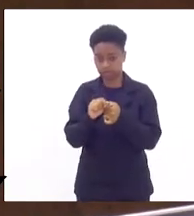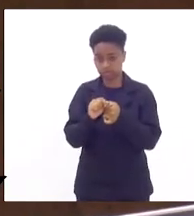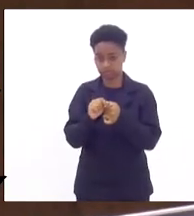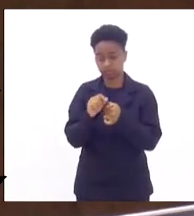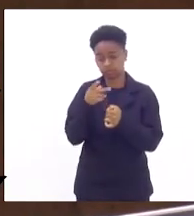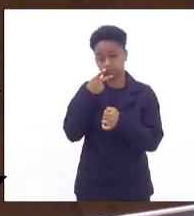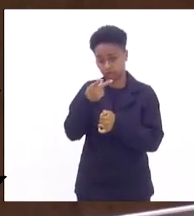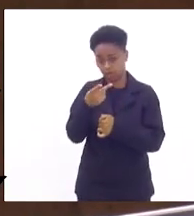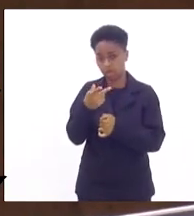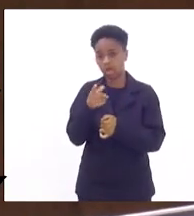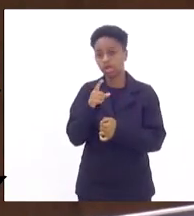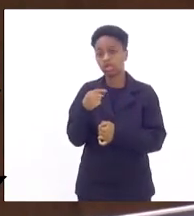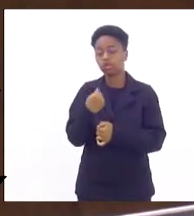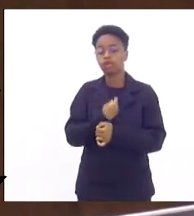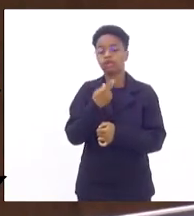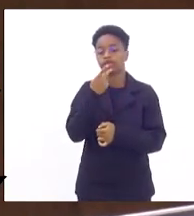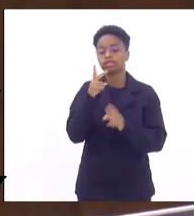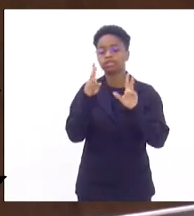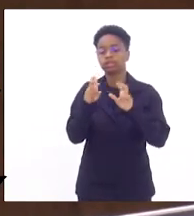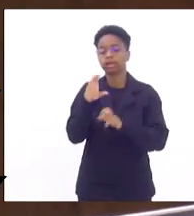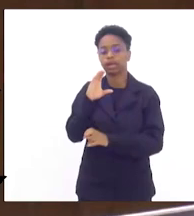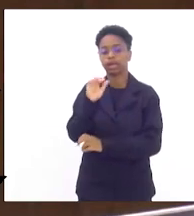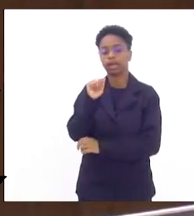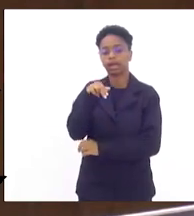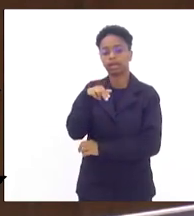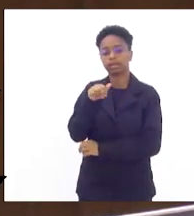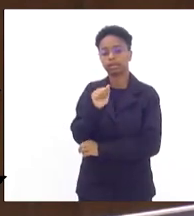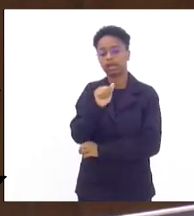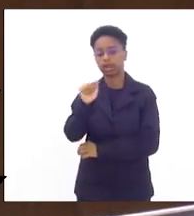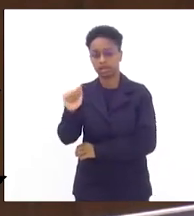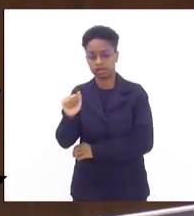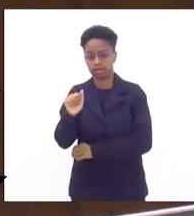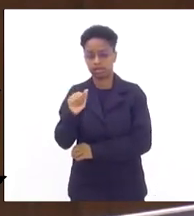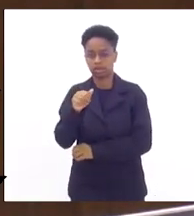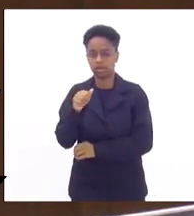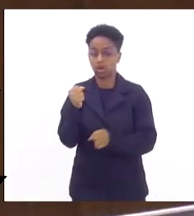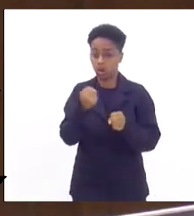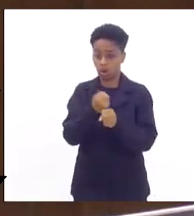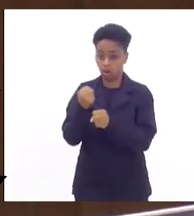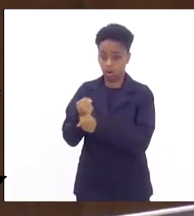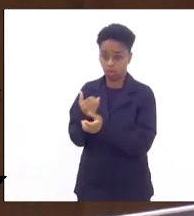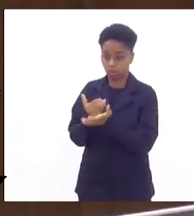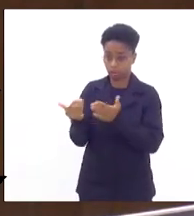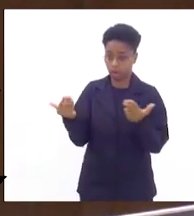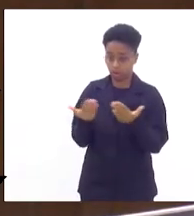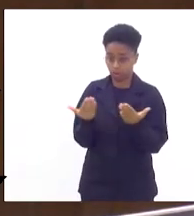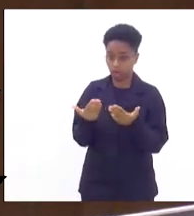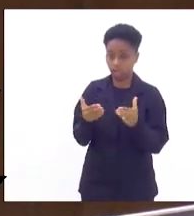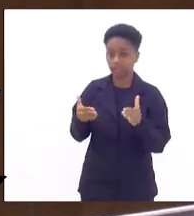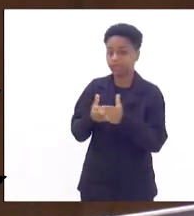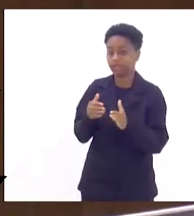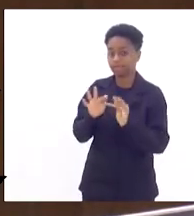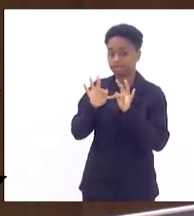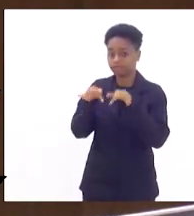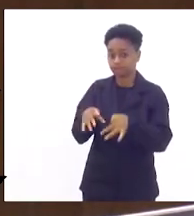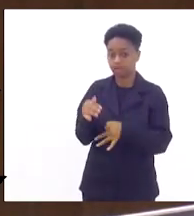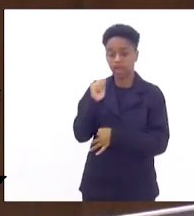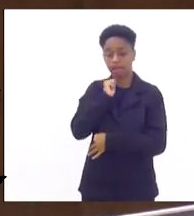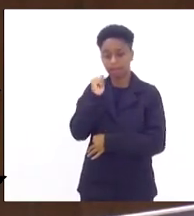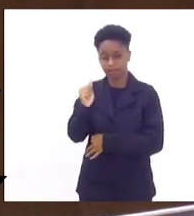foi falado, inclusive, aqui do Canaã. Canaã, essas obras começam agora até o final de abril. Houve uma questão